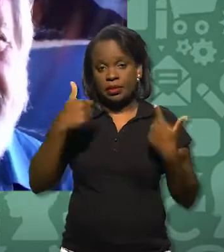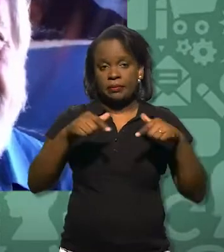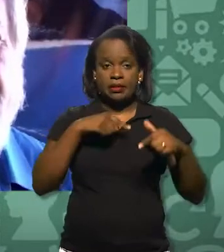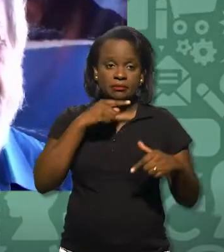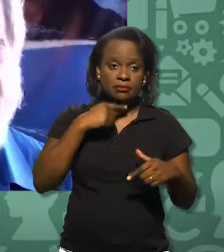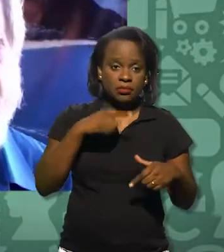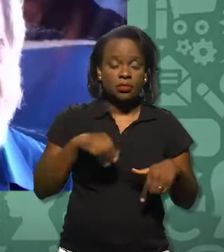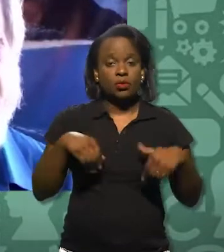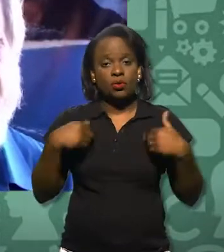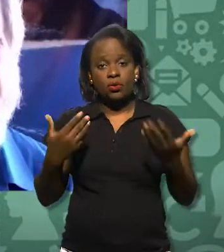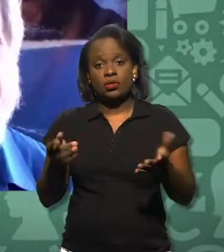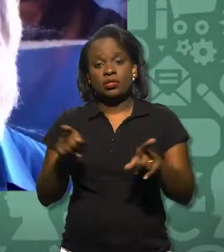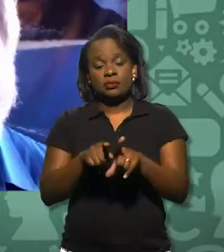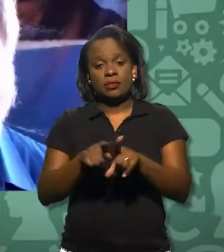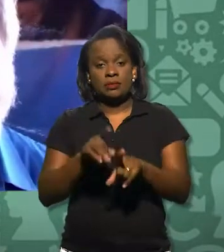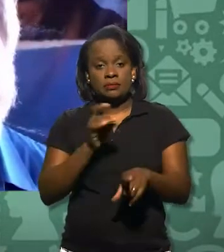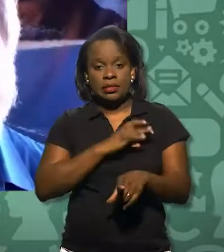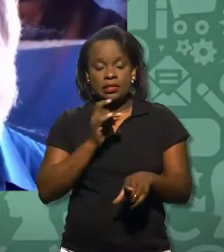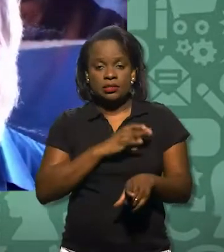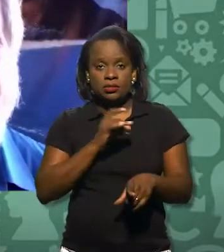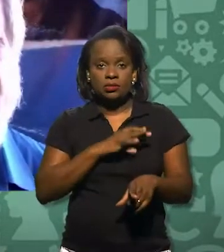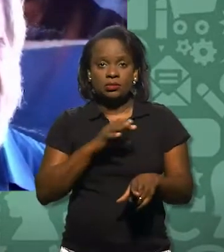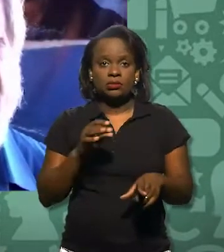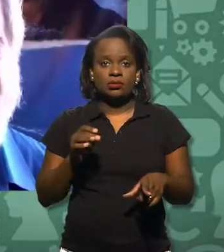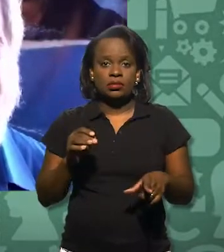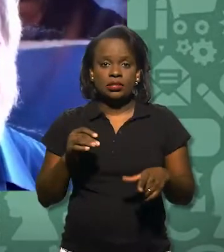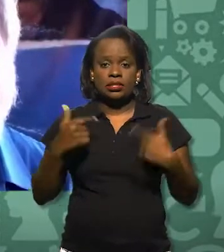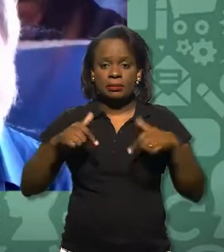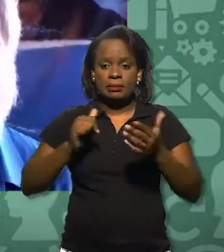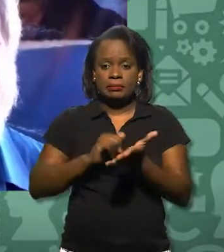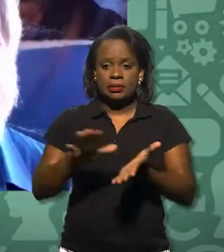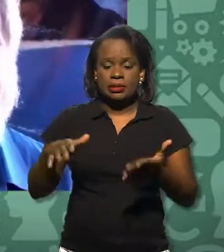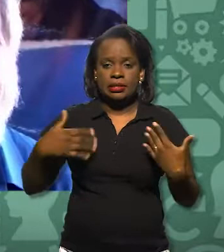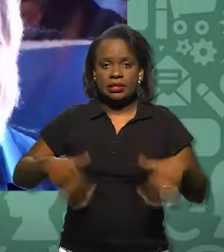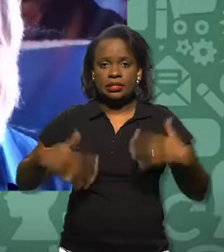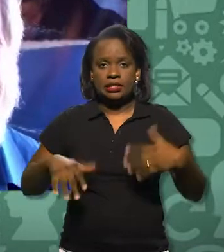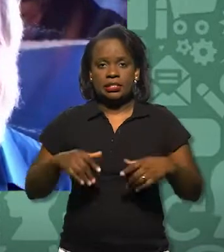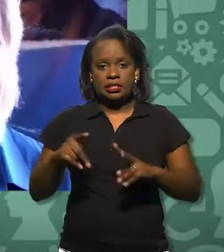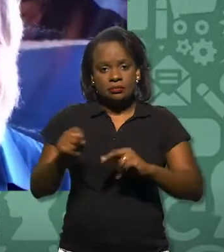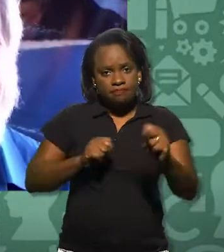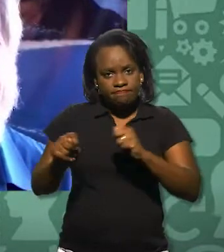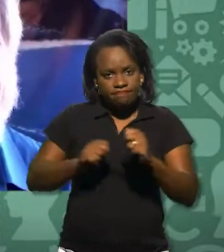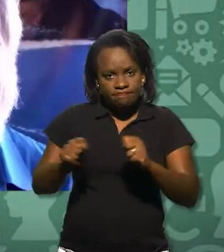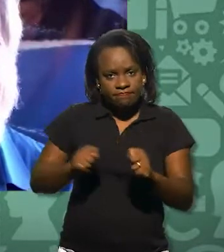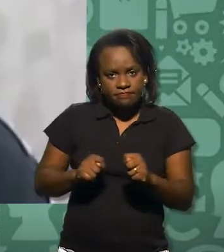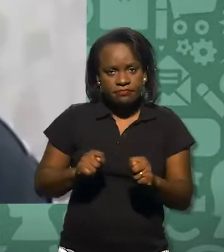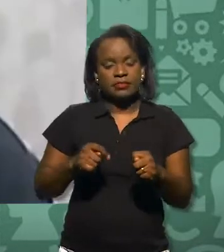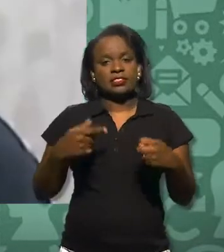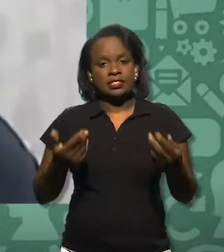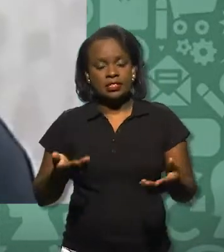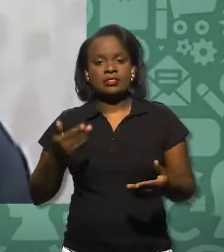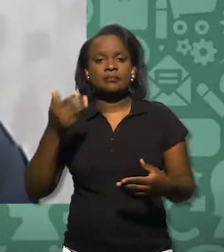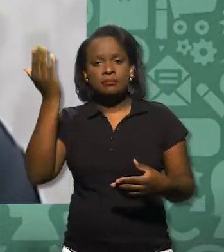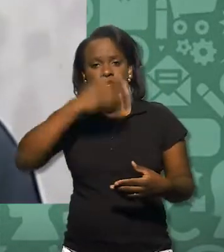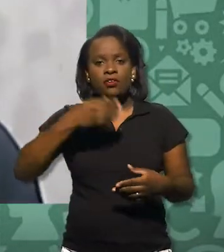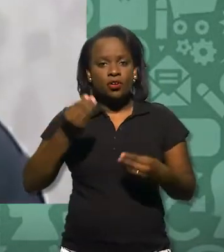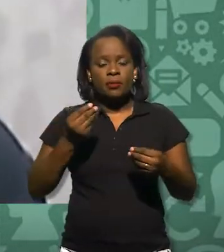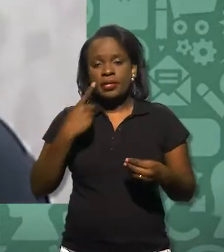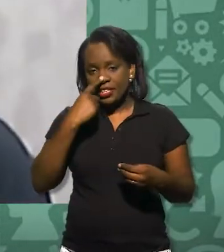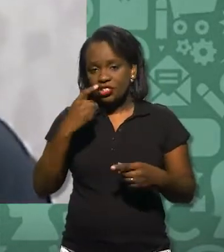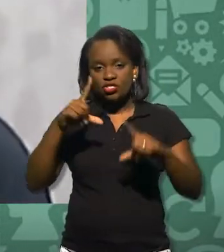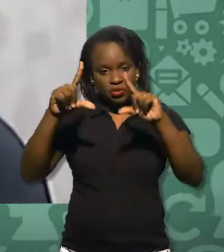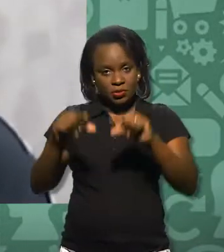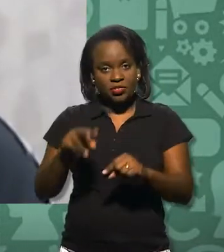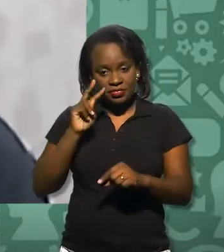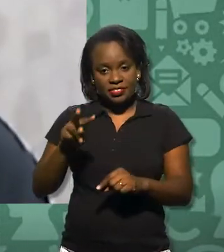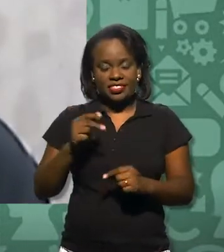pessoas desempregadas, ou com medo, né, de um desemprego, reduziram seus gastos, e isso apareceu